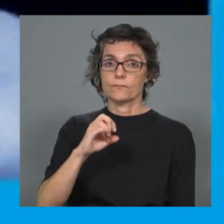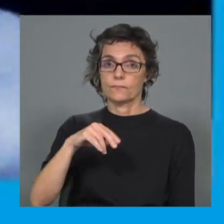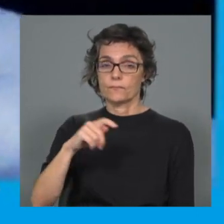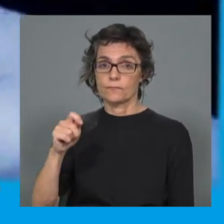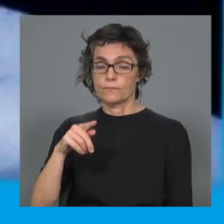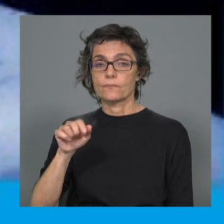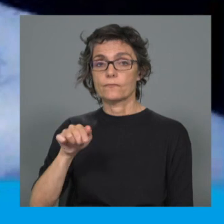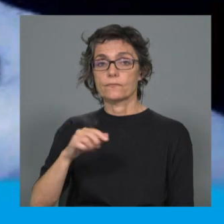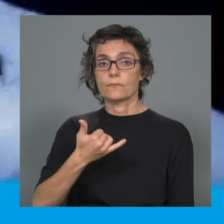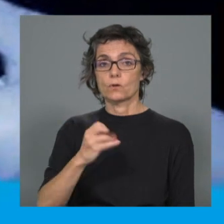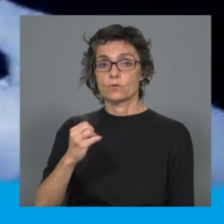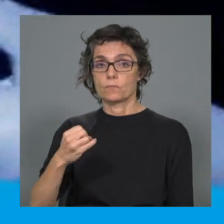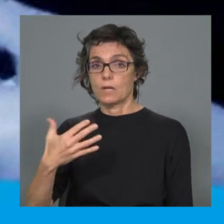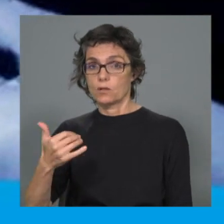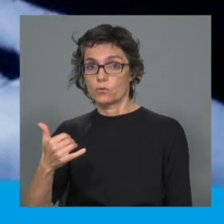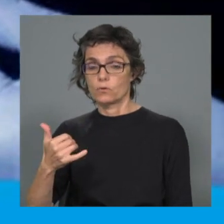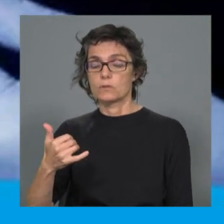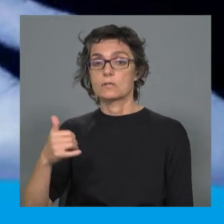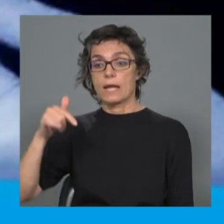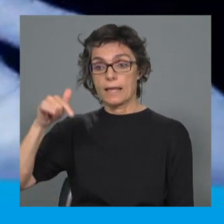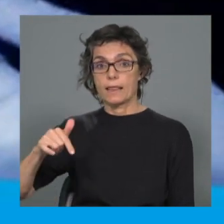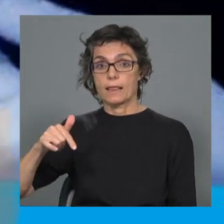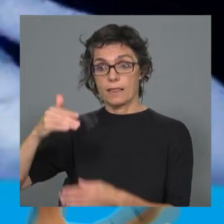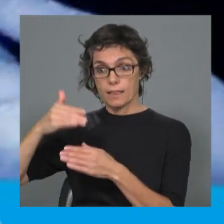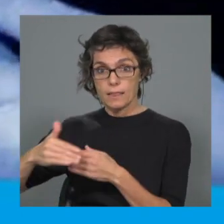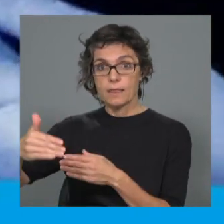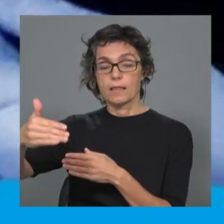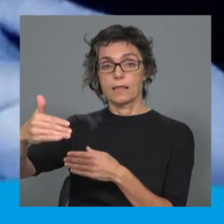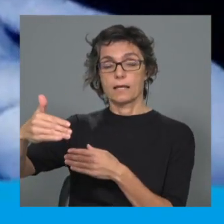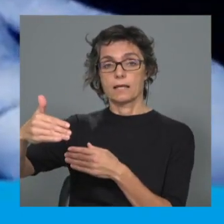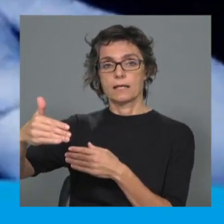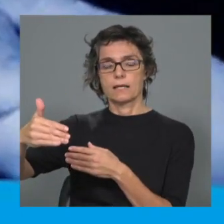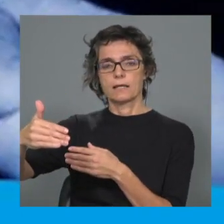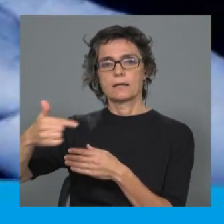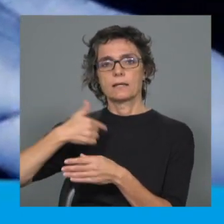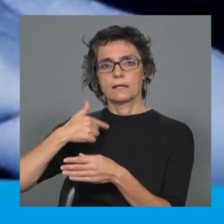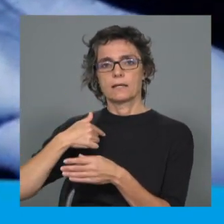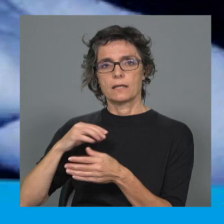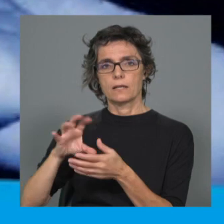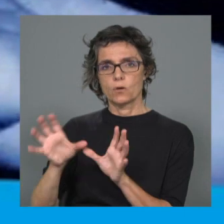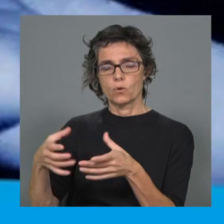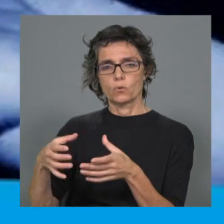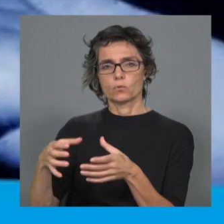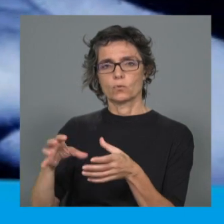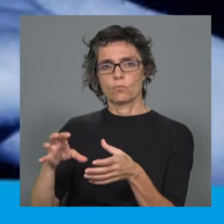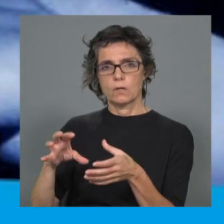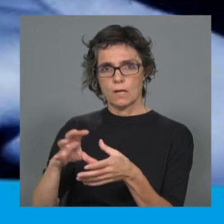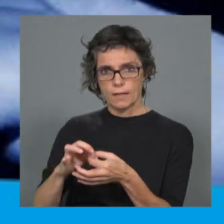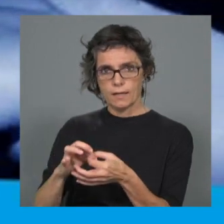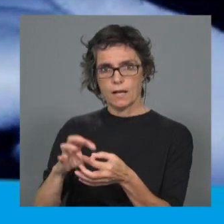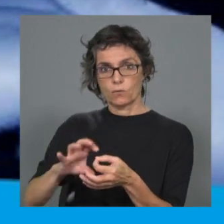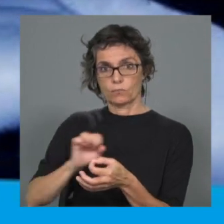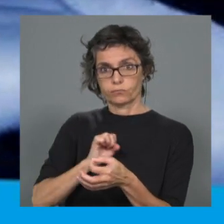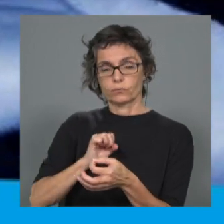2012 e depois, desde essa altura, sempre mantive muito ligado à comunidade guineense e